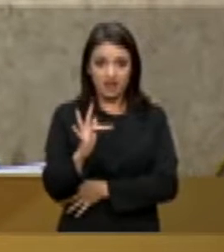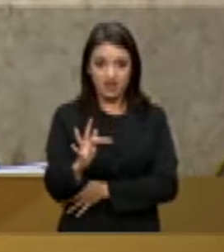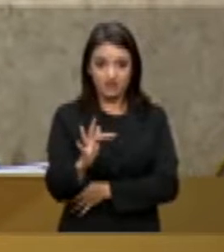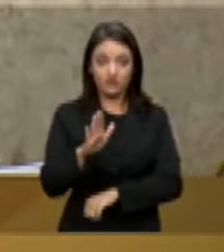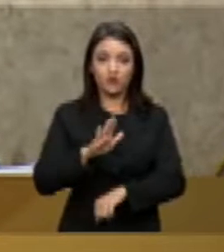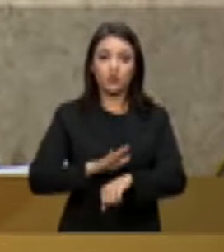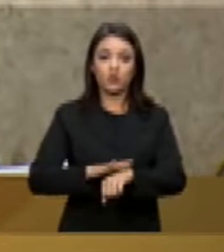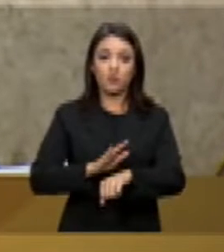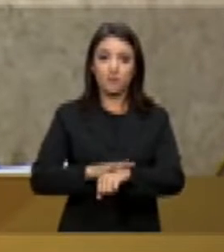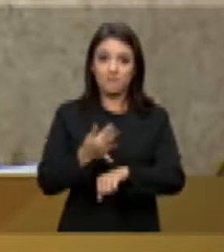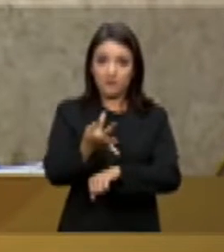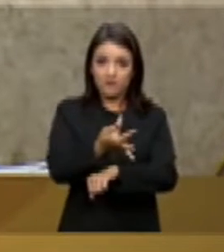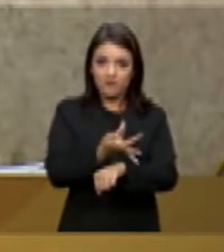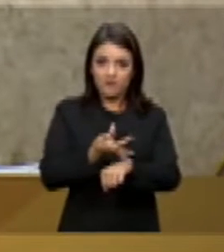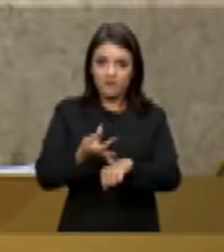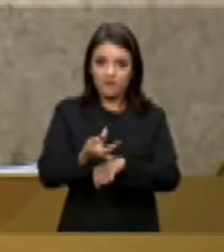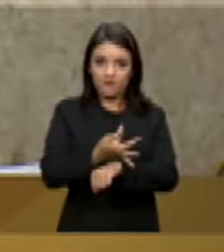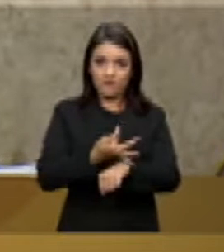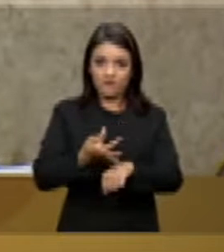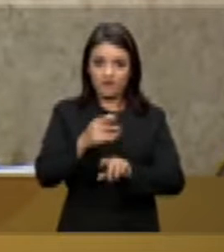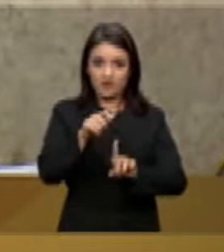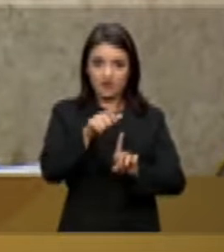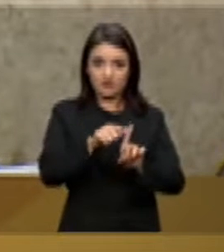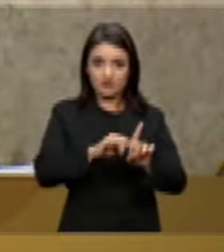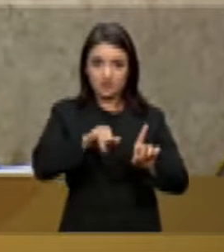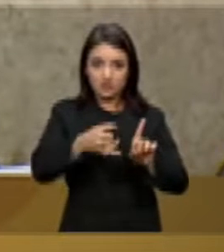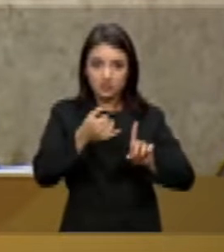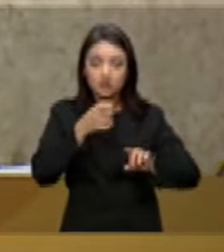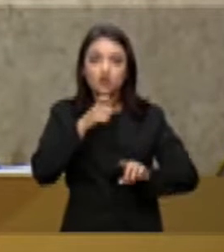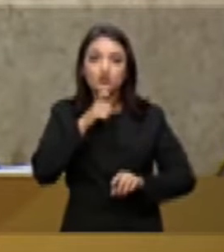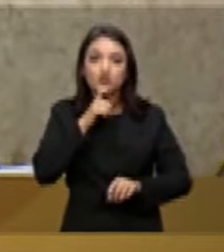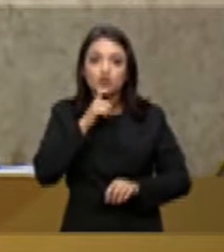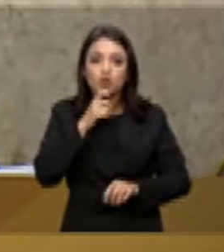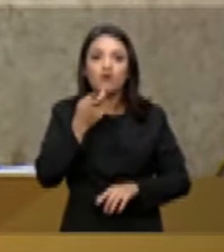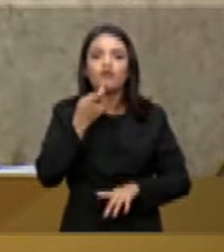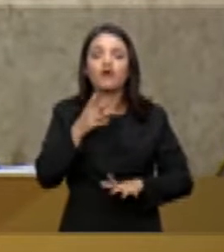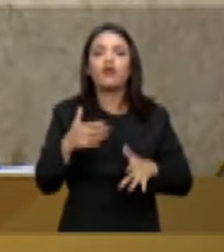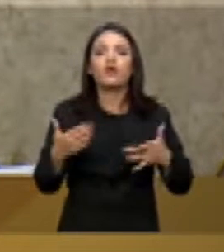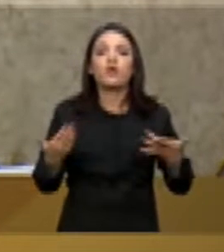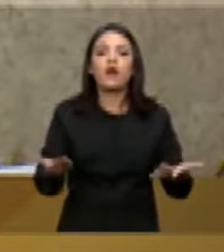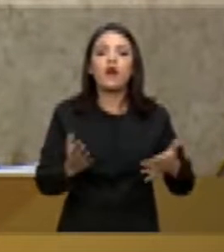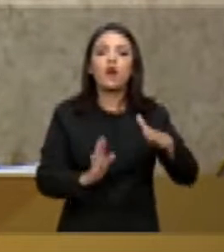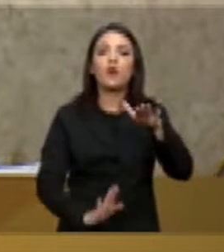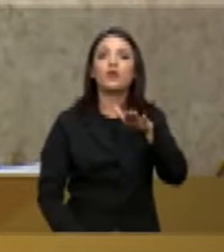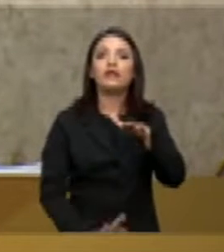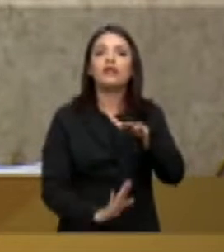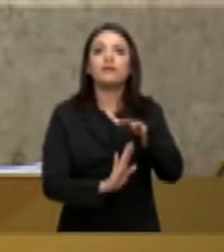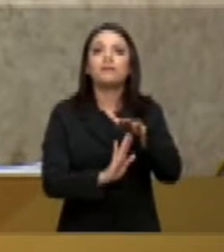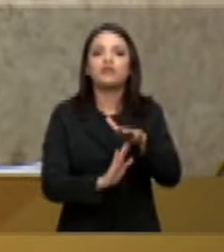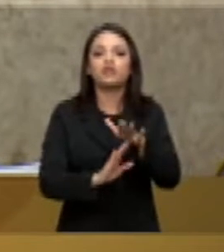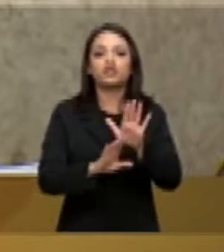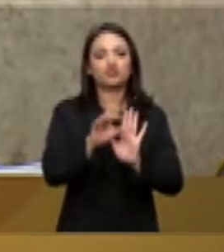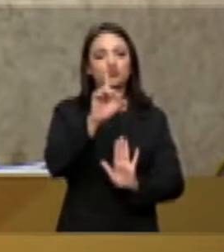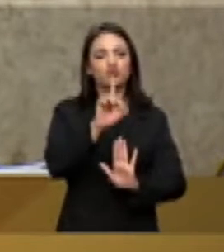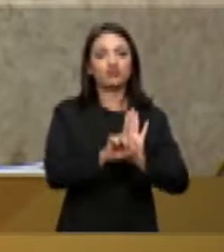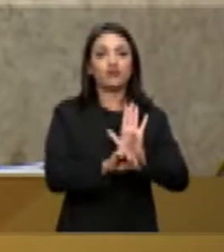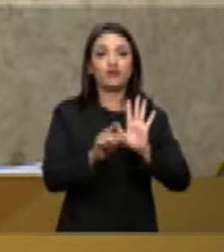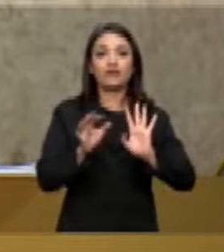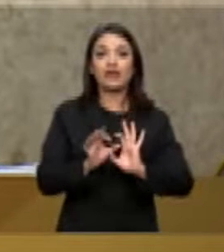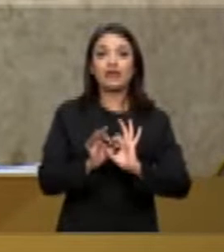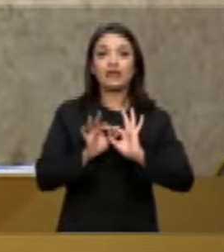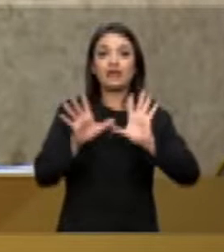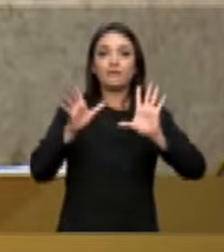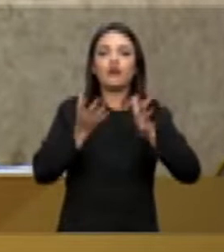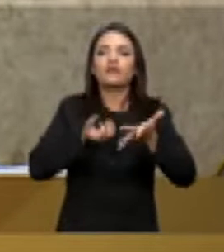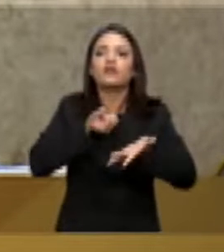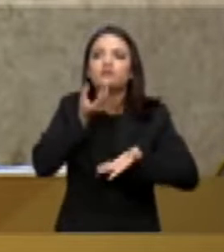férias coletivas de julho sobre os limites do exercício do direito da liberdade de expressão,